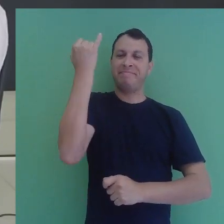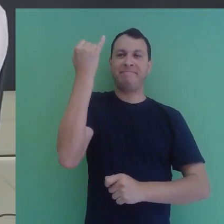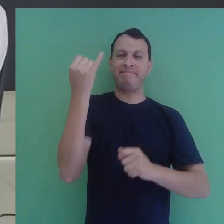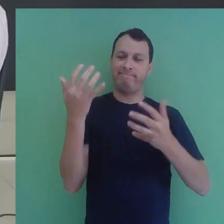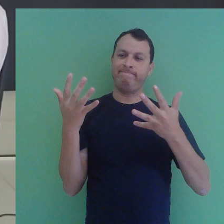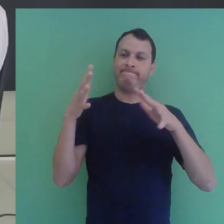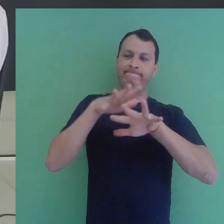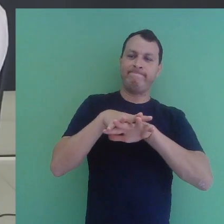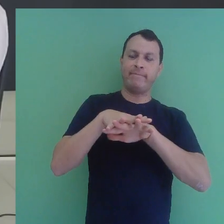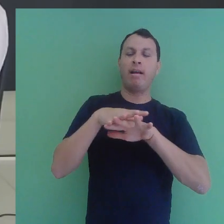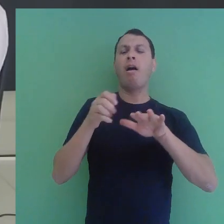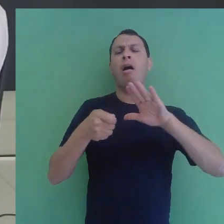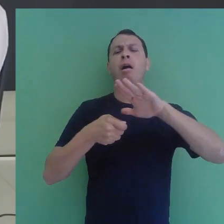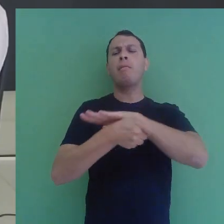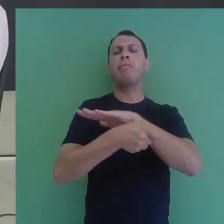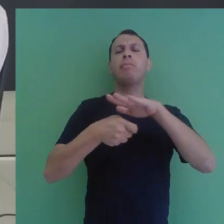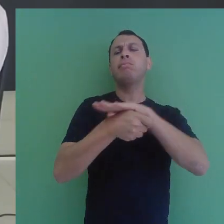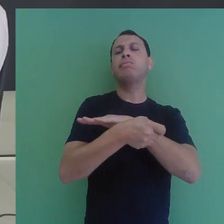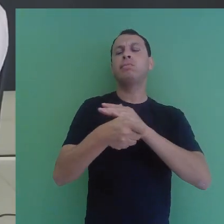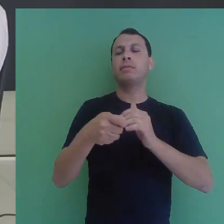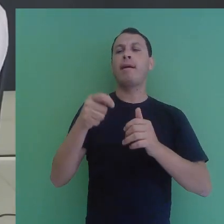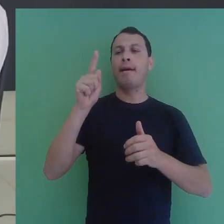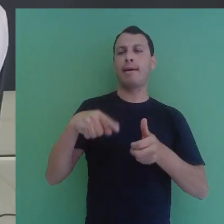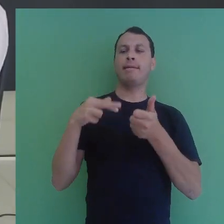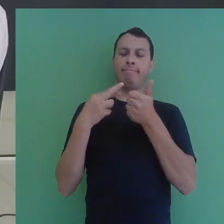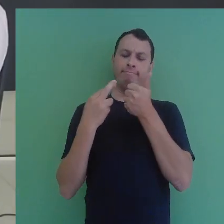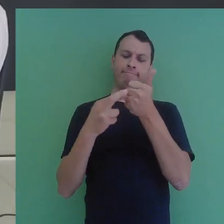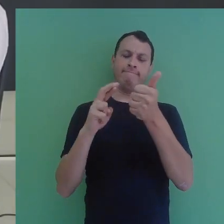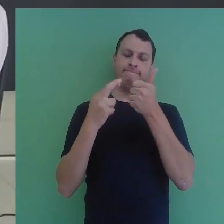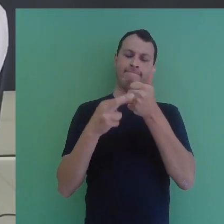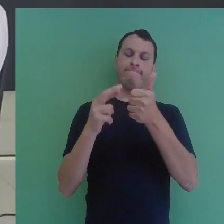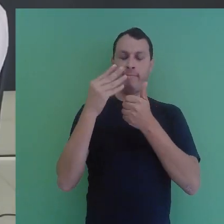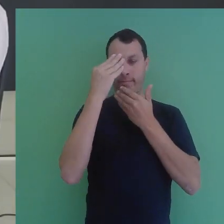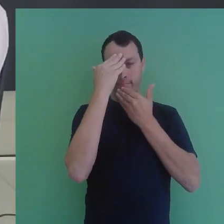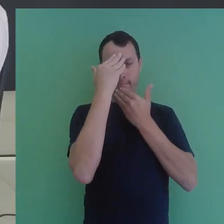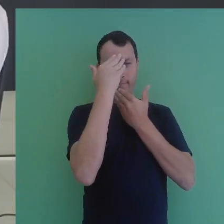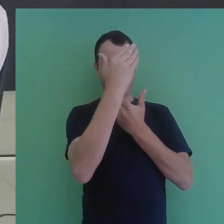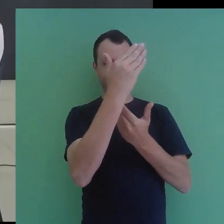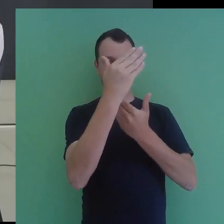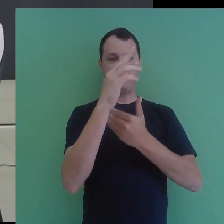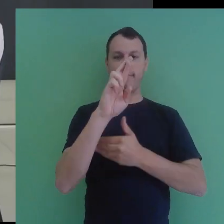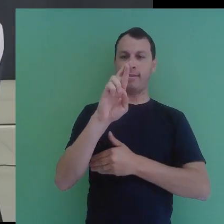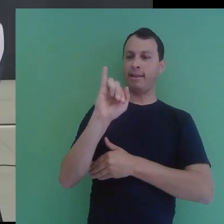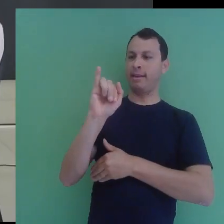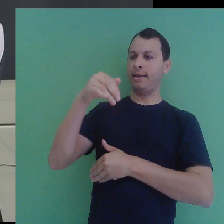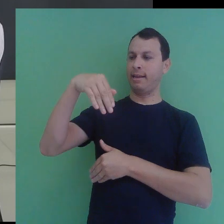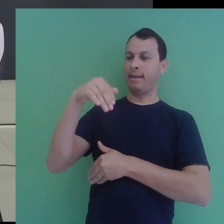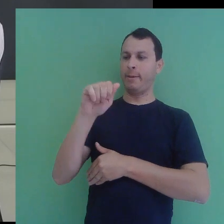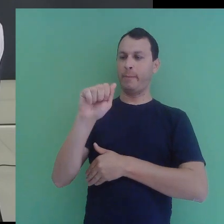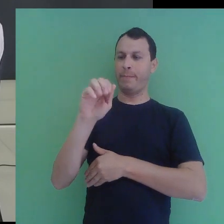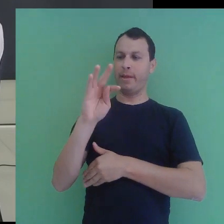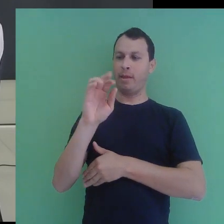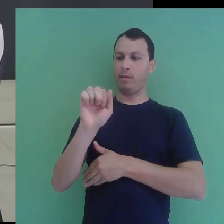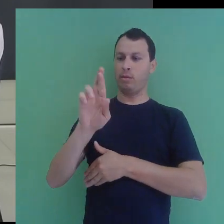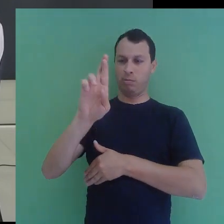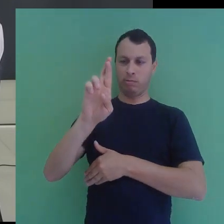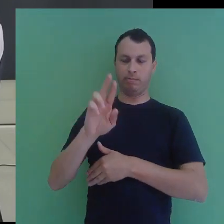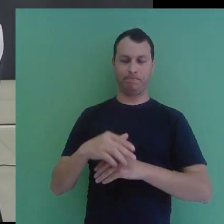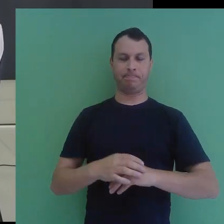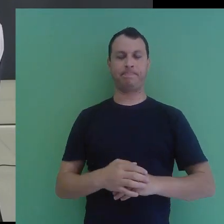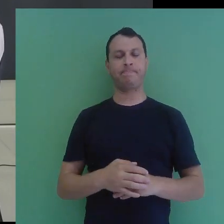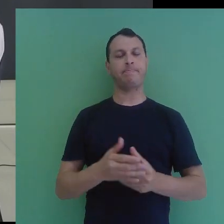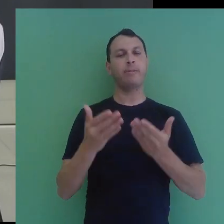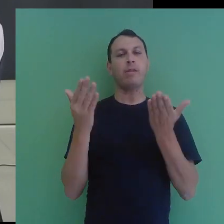sendo realizado com o patrocínio da Rimatur. Já fica aqui os nossos agradecimentos. E hoje nós estamos recebendo um convidado